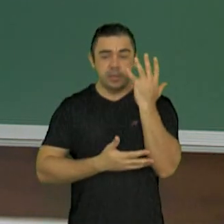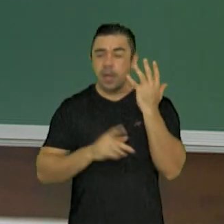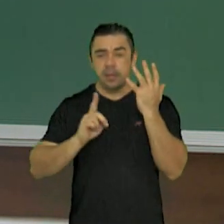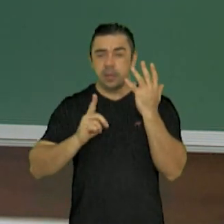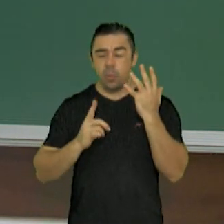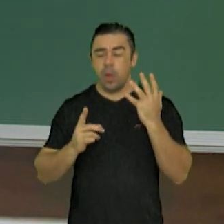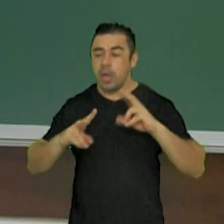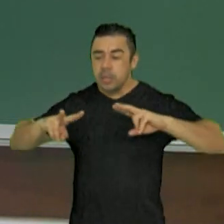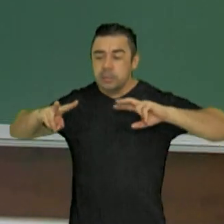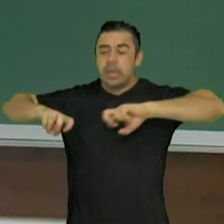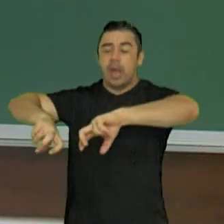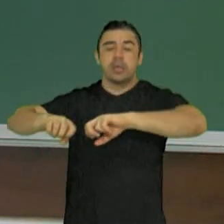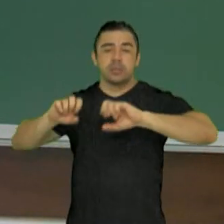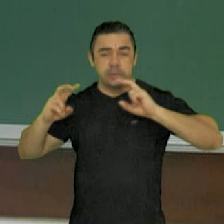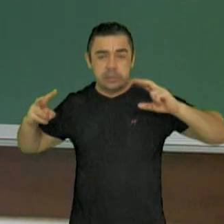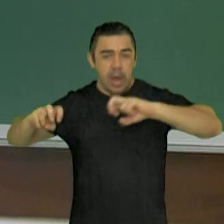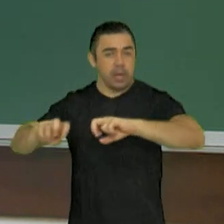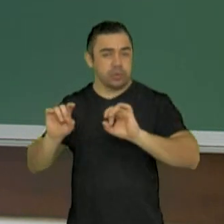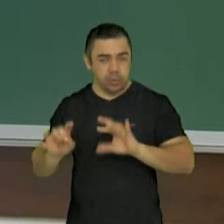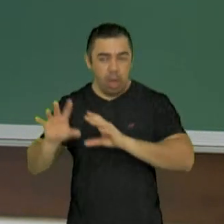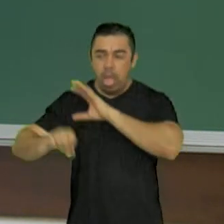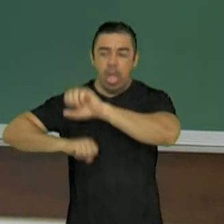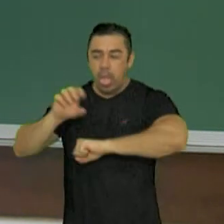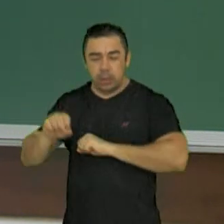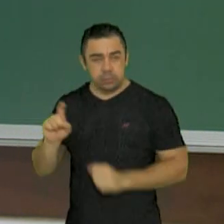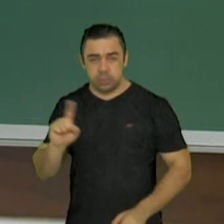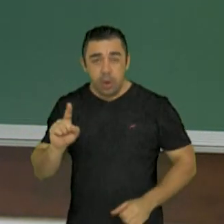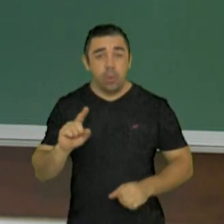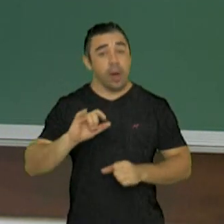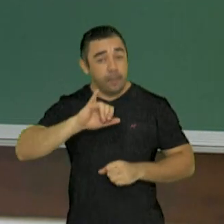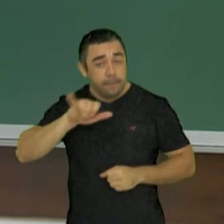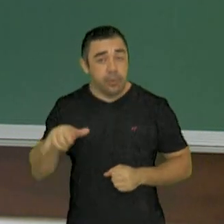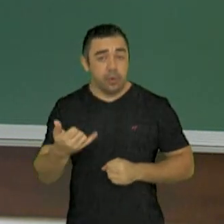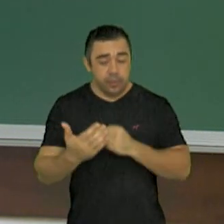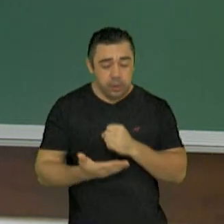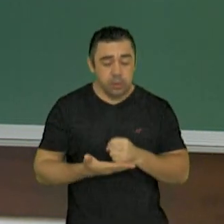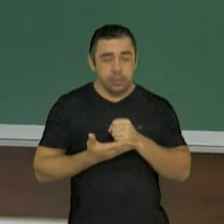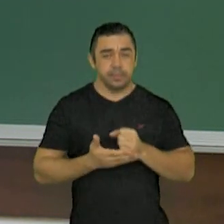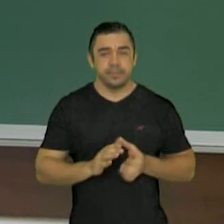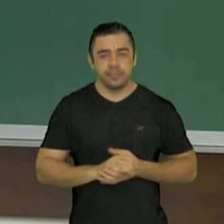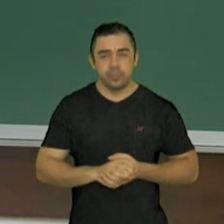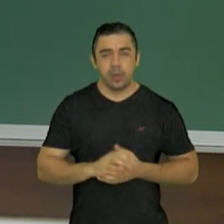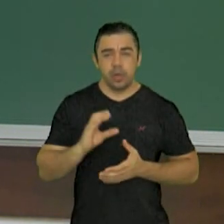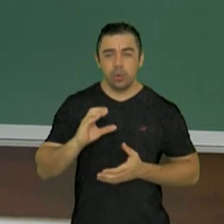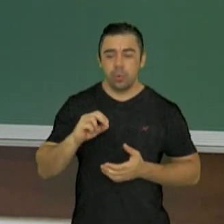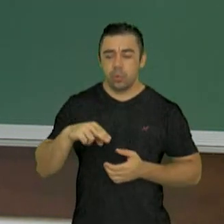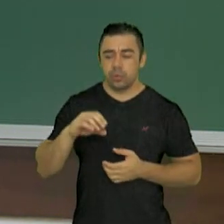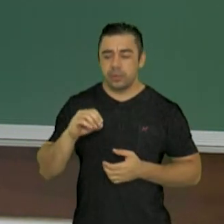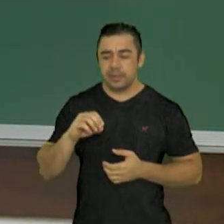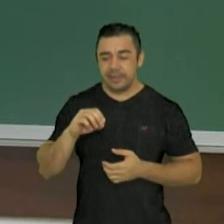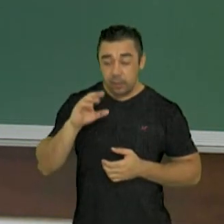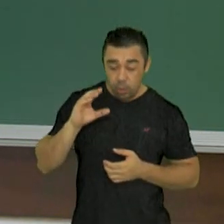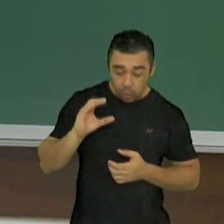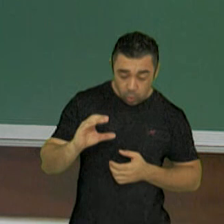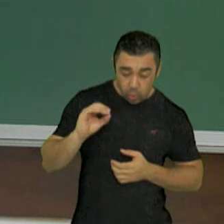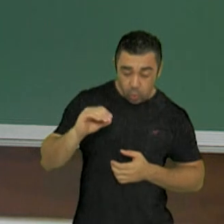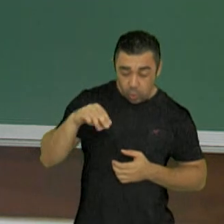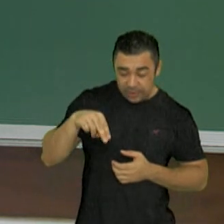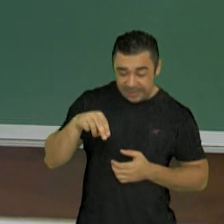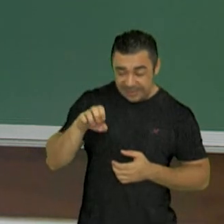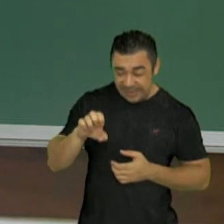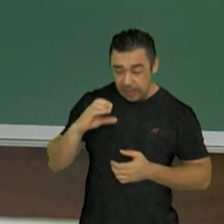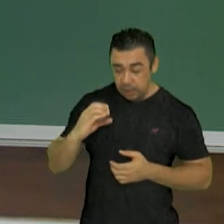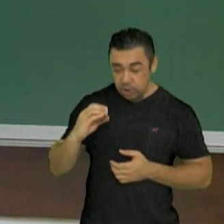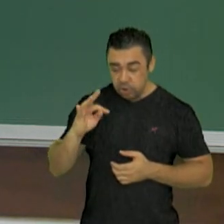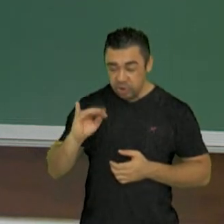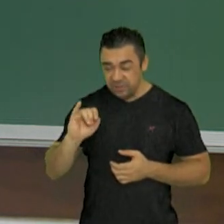recurso hídrico, que está relacionado à água. E a conectividade é a automação, a automatização de todos os